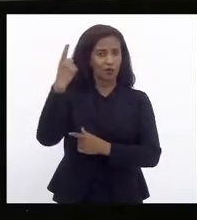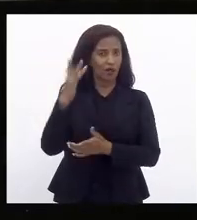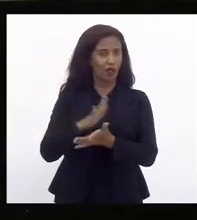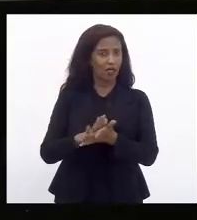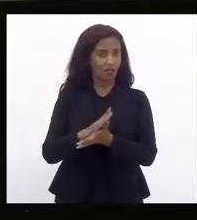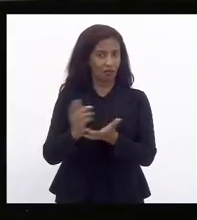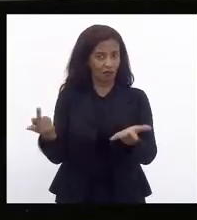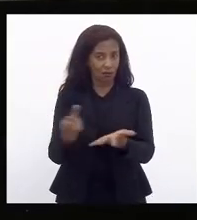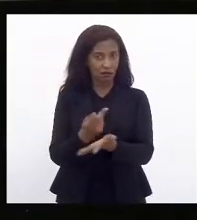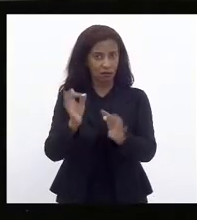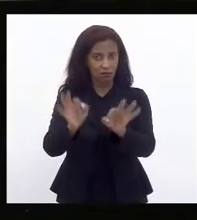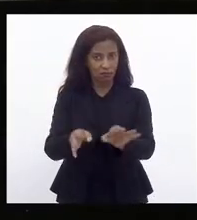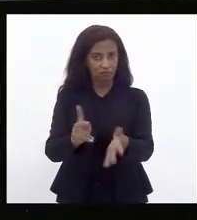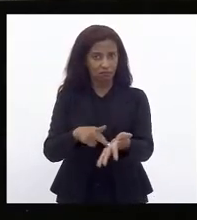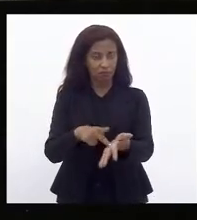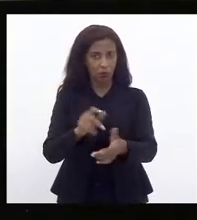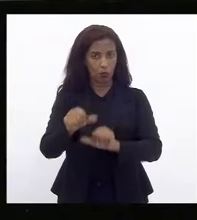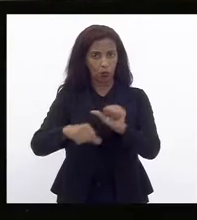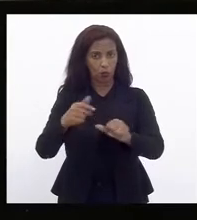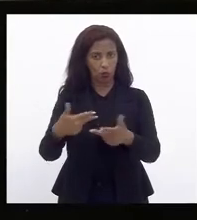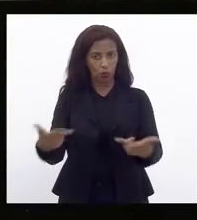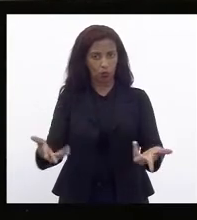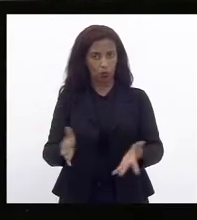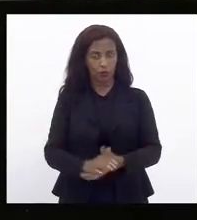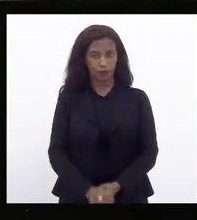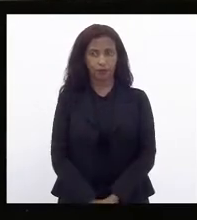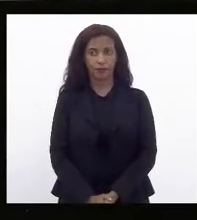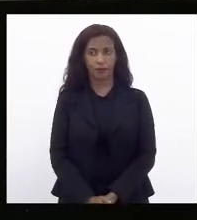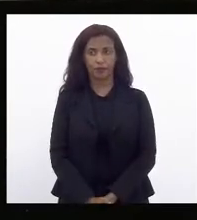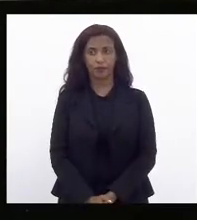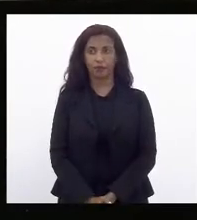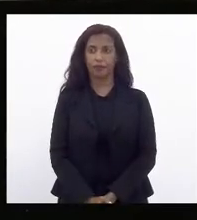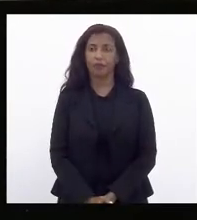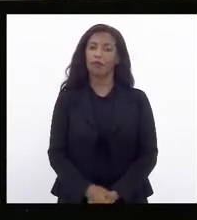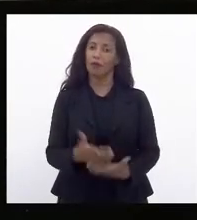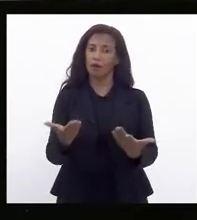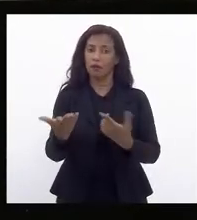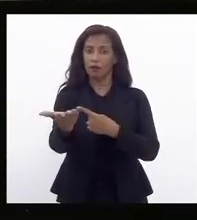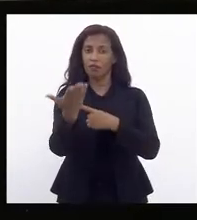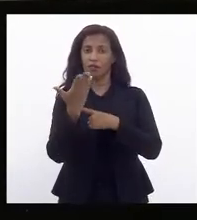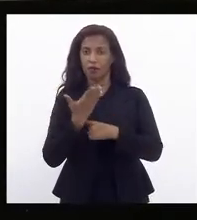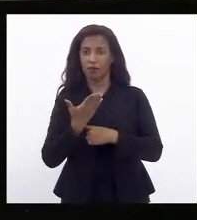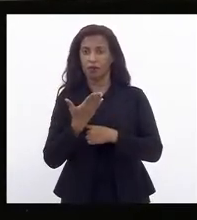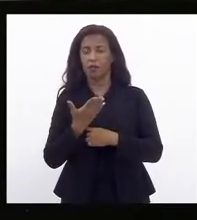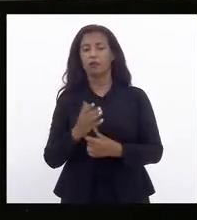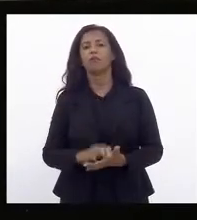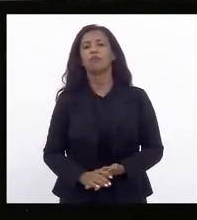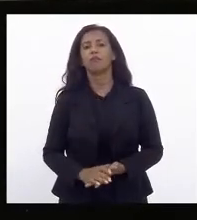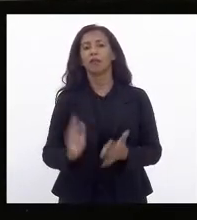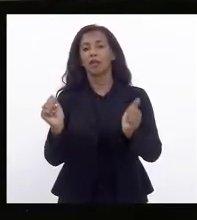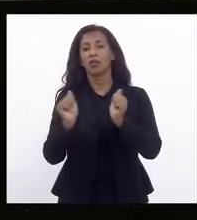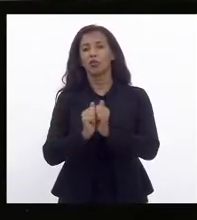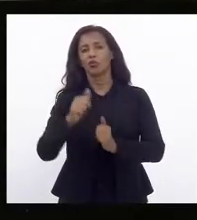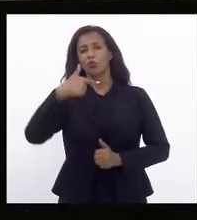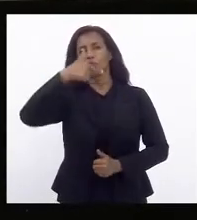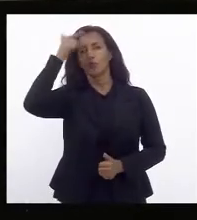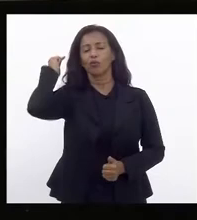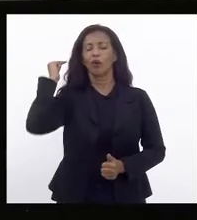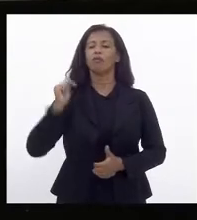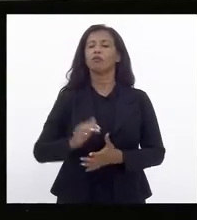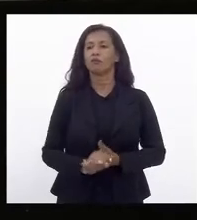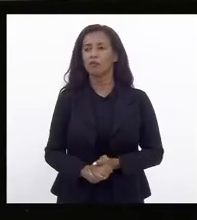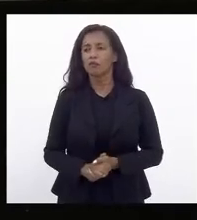não é verdade? Mudou alguma coisa do protetor solar? Você vai nos ajudar, o Luiz Paulo também vai estar junto com a gente aí nessa